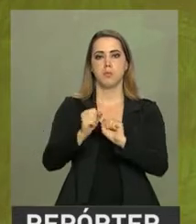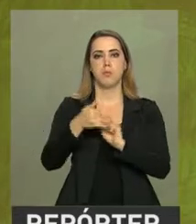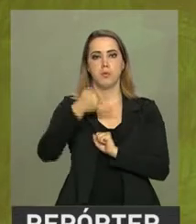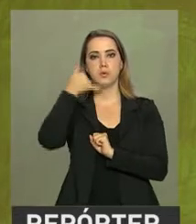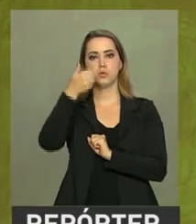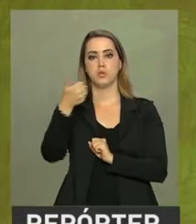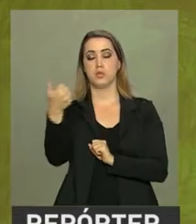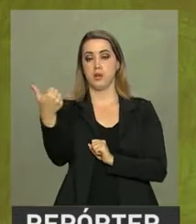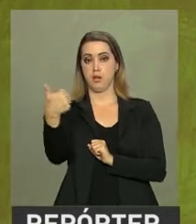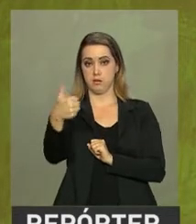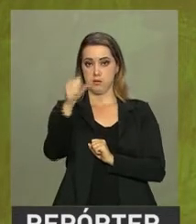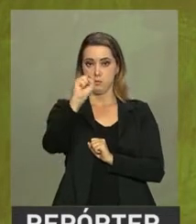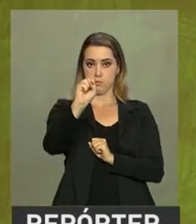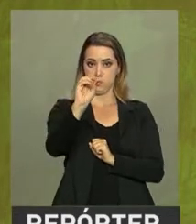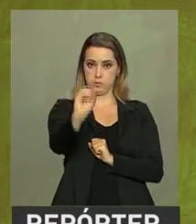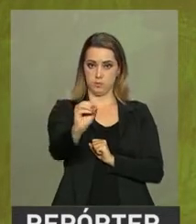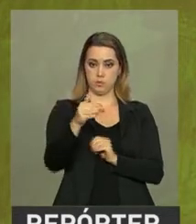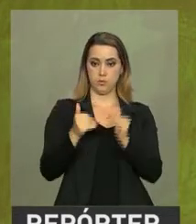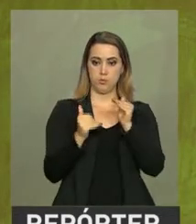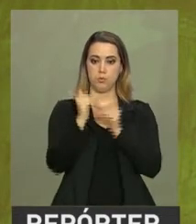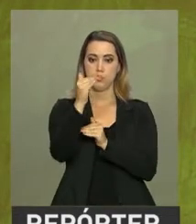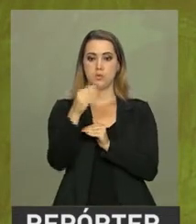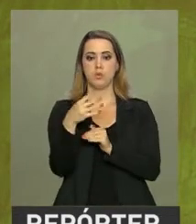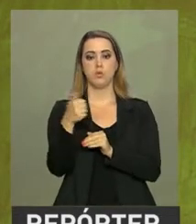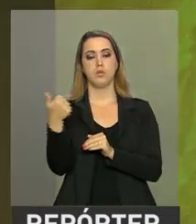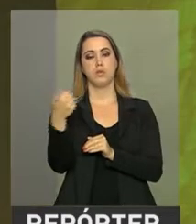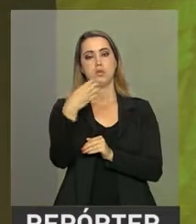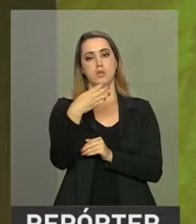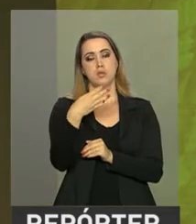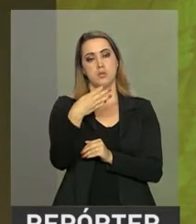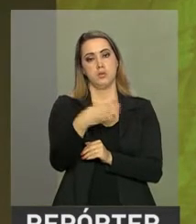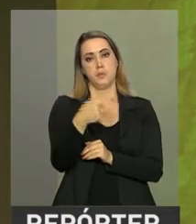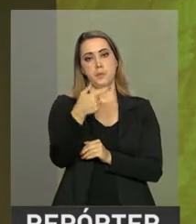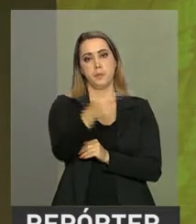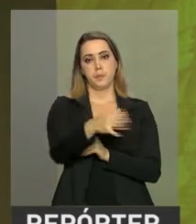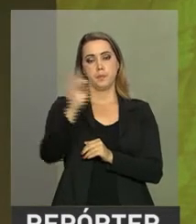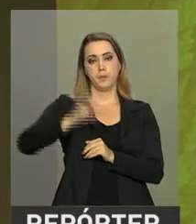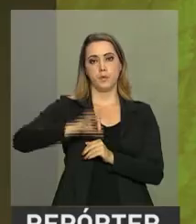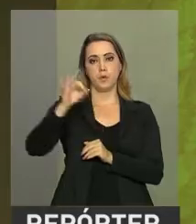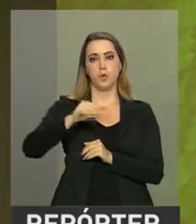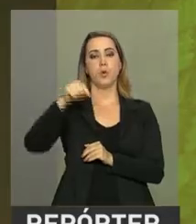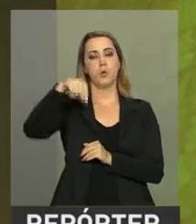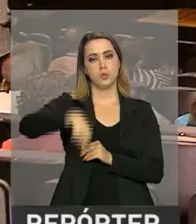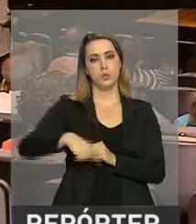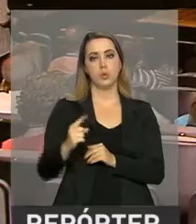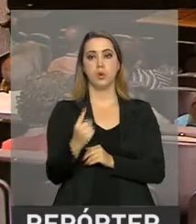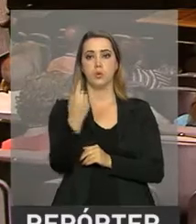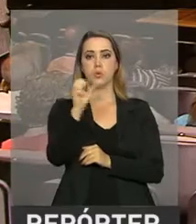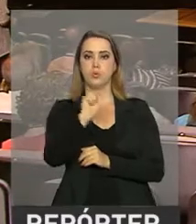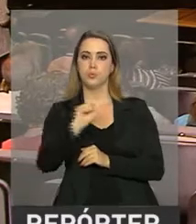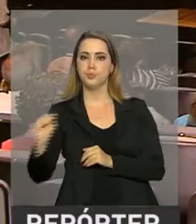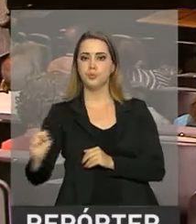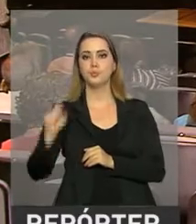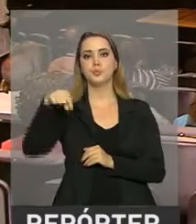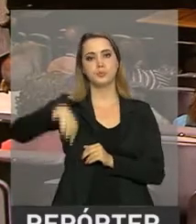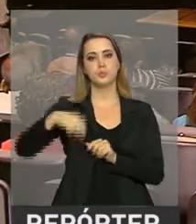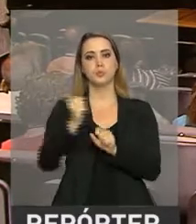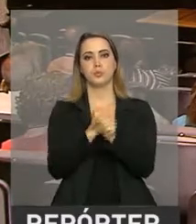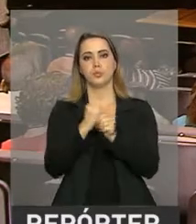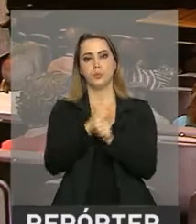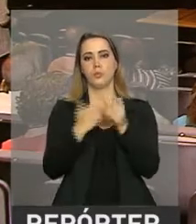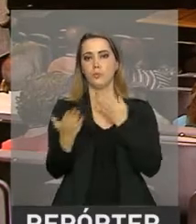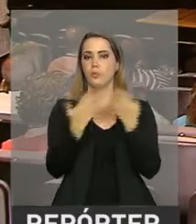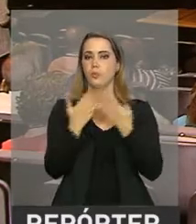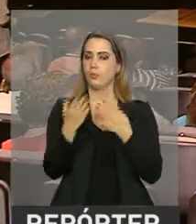de 147% nos relatos de estupro só no primeiro semestre deste ano em comparação ao mesmo período